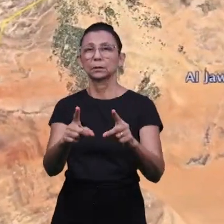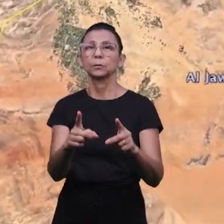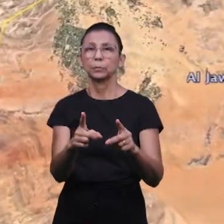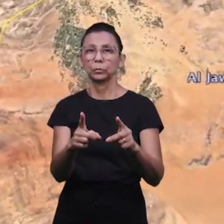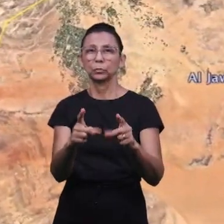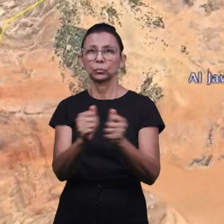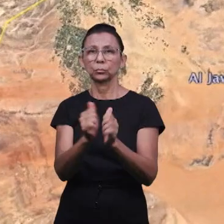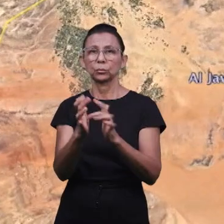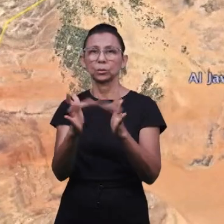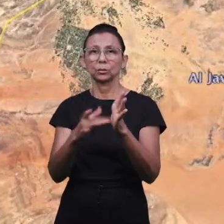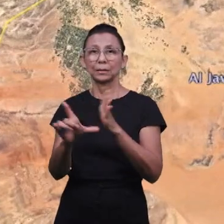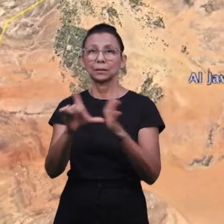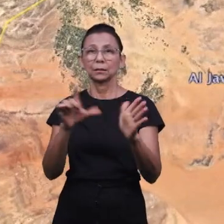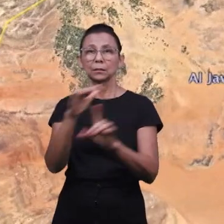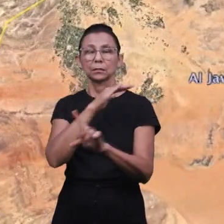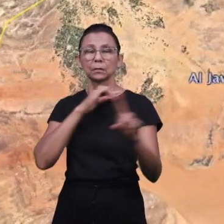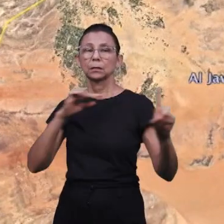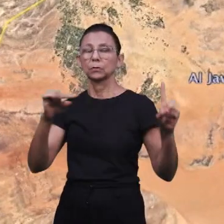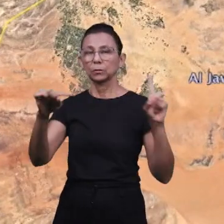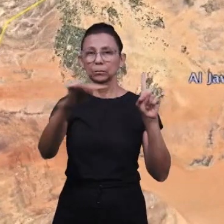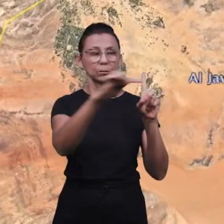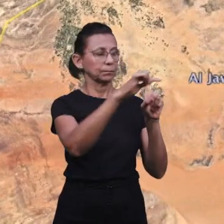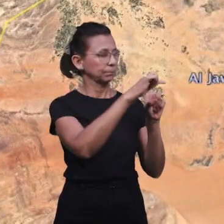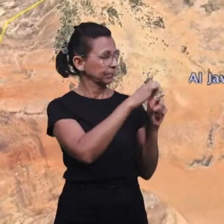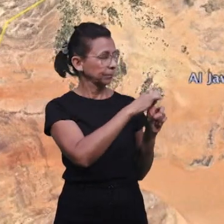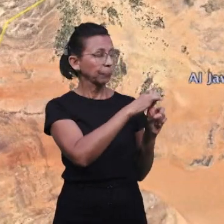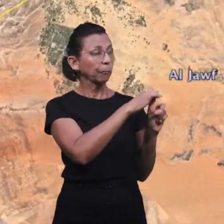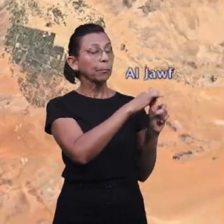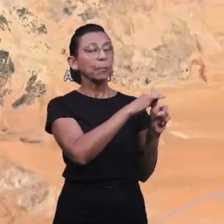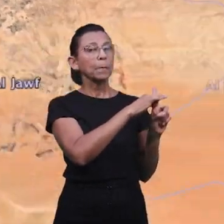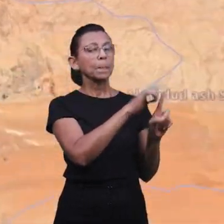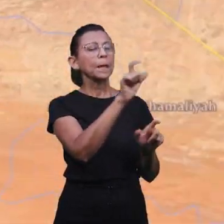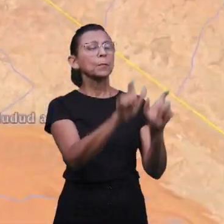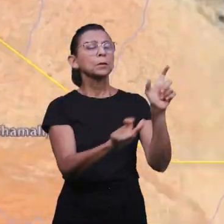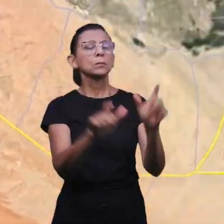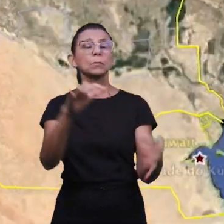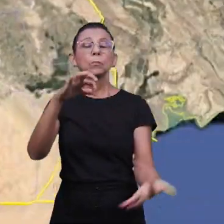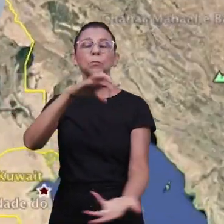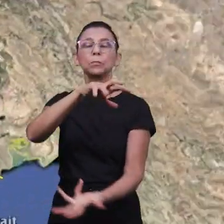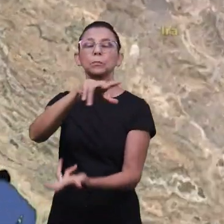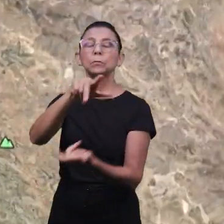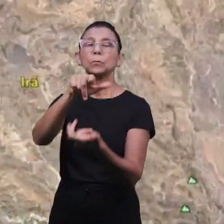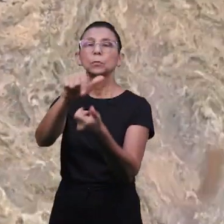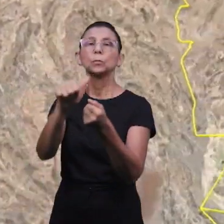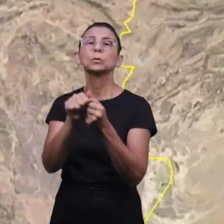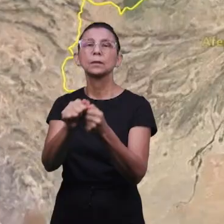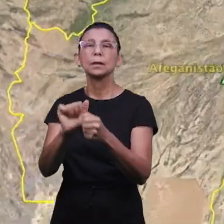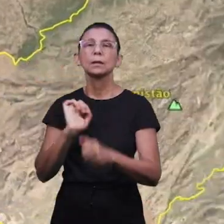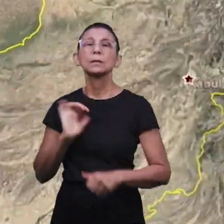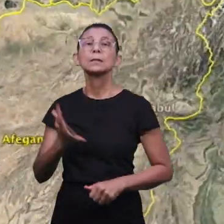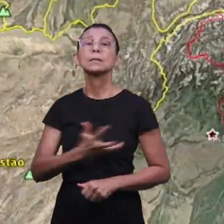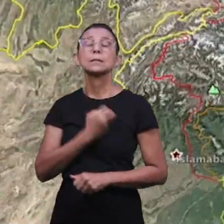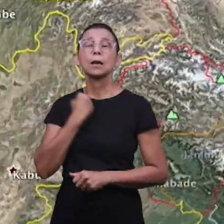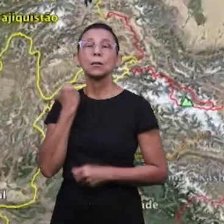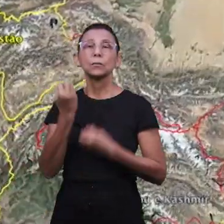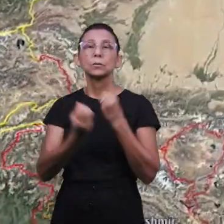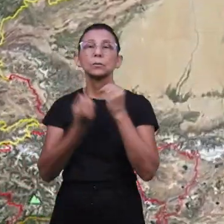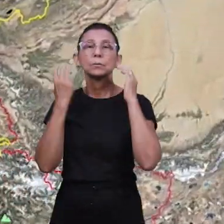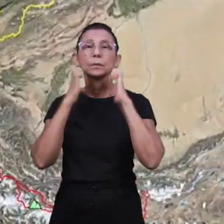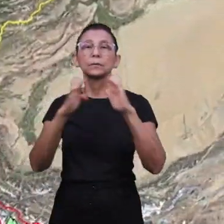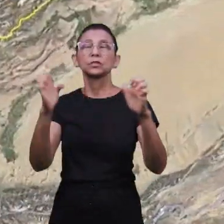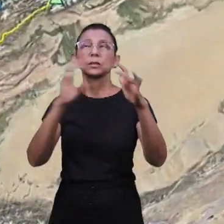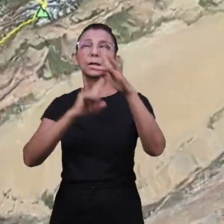na véspera de sua morte na cruz do Calvário. Pessoas de todas as partes do mundo têm sido alcançadas